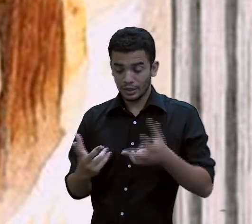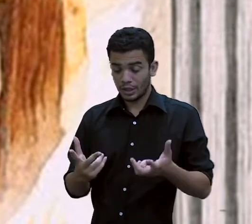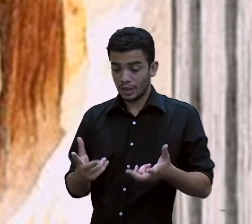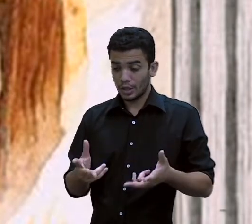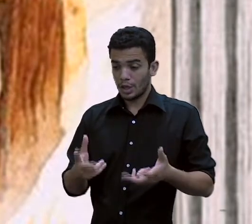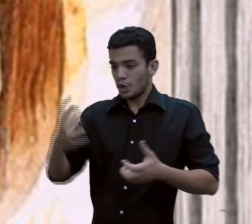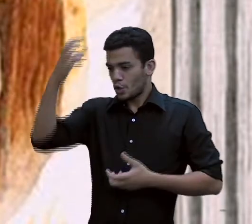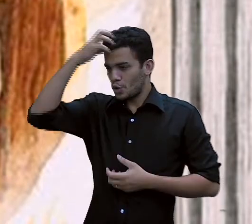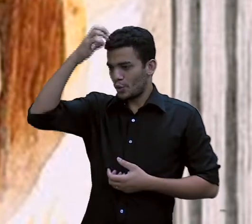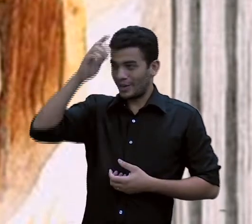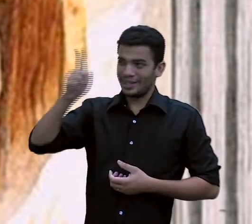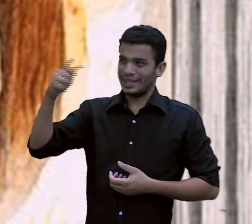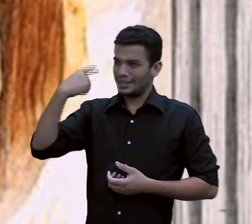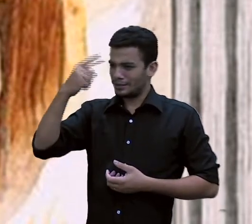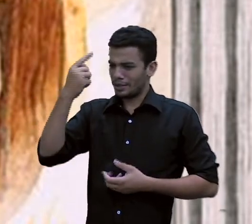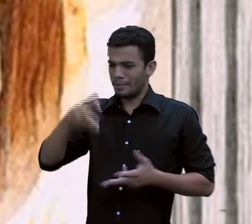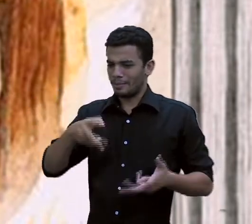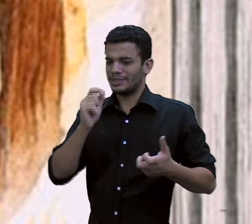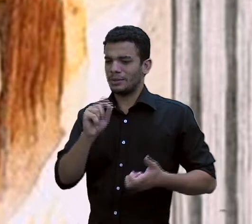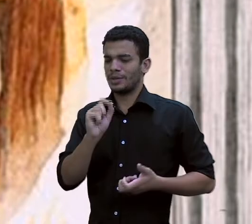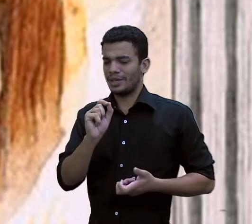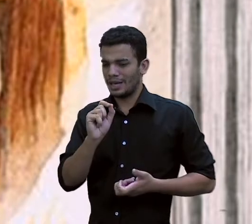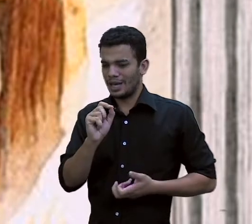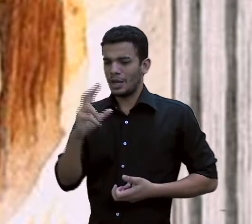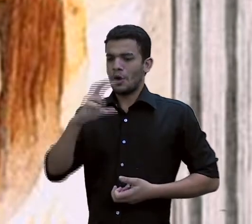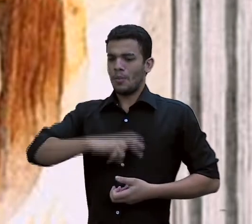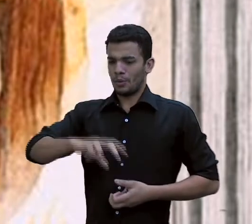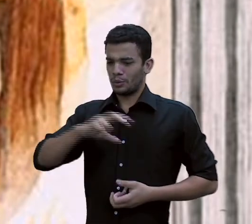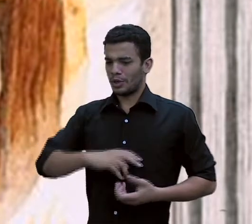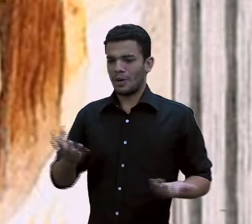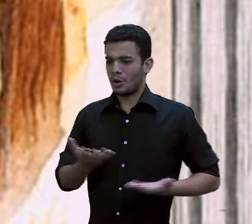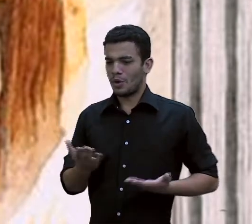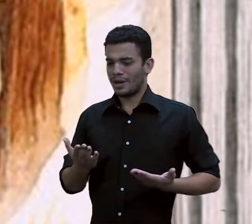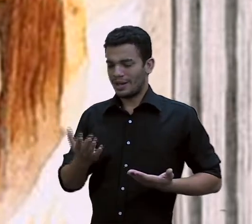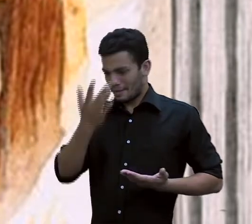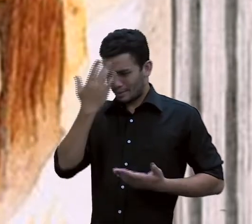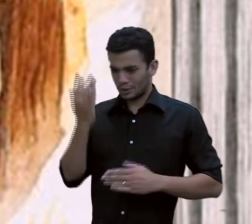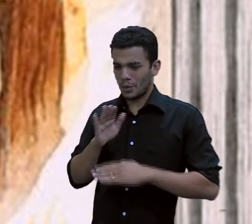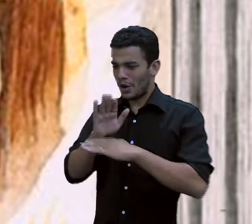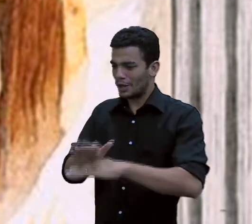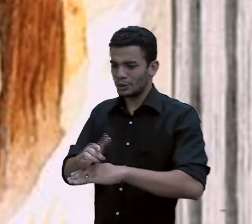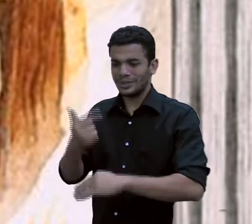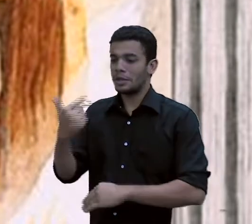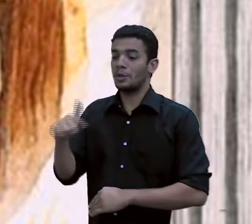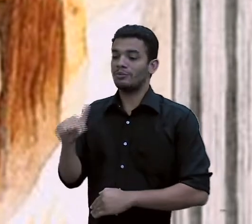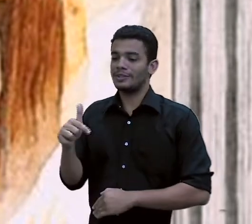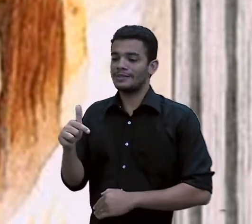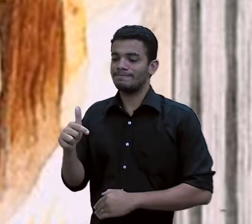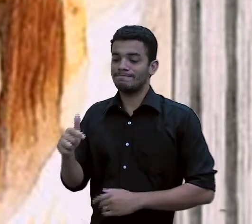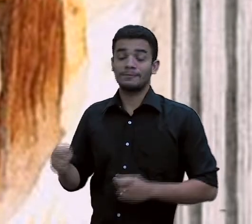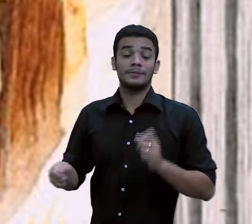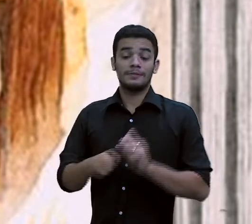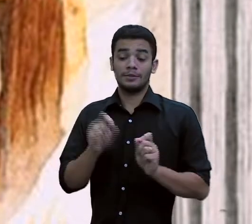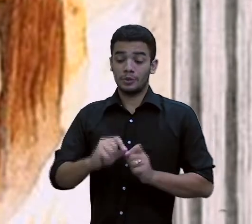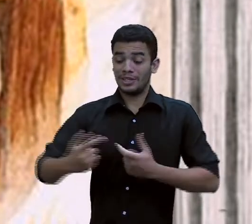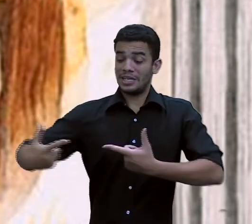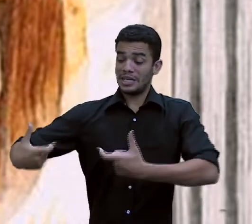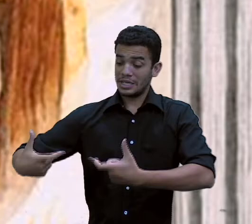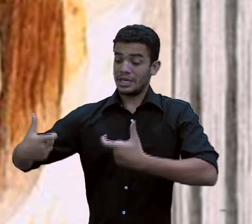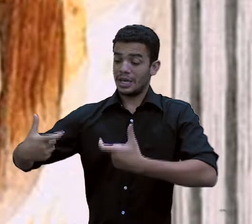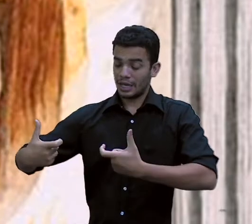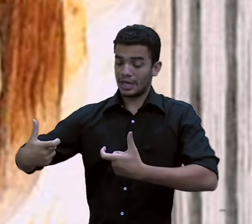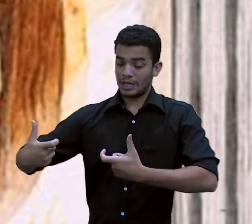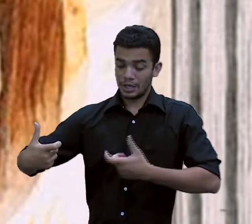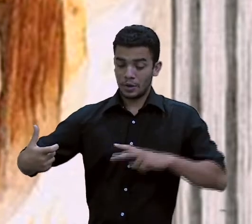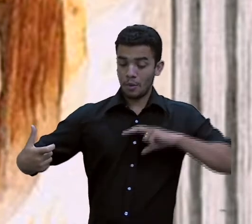resolveu expulsar de uma vez os lusos do Prata. Em 1777, nomeou o fidalgo